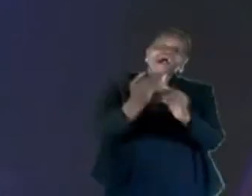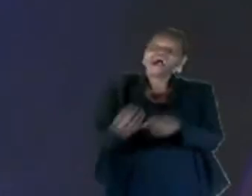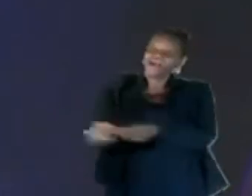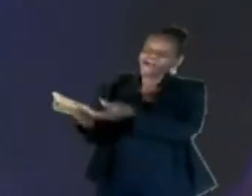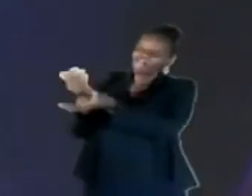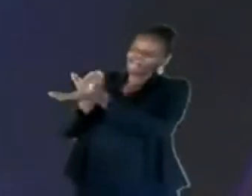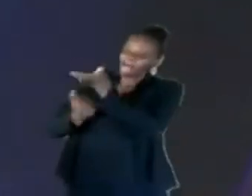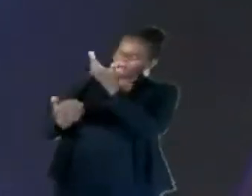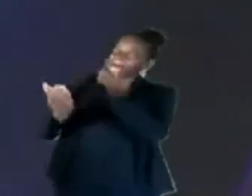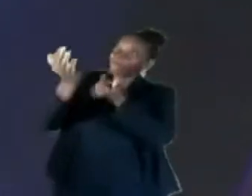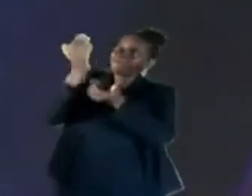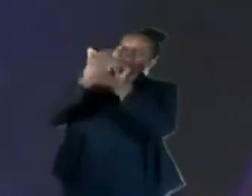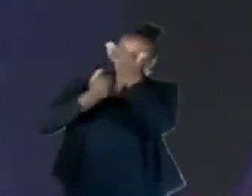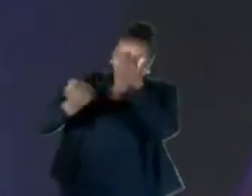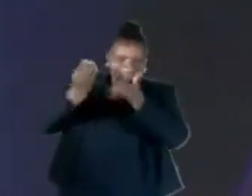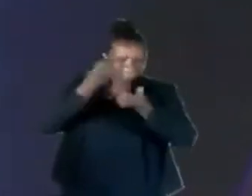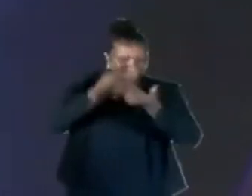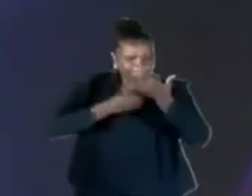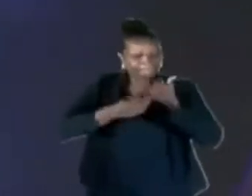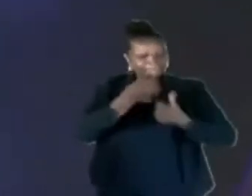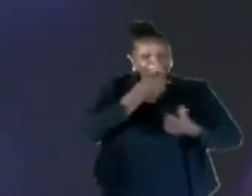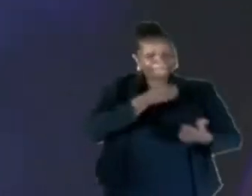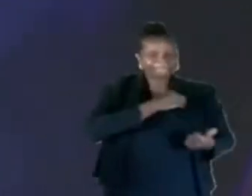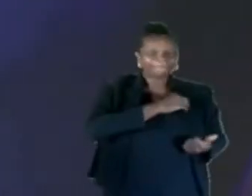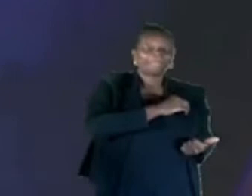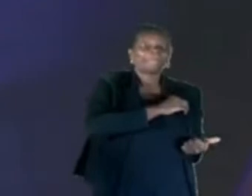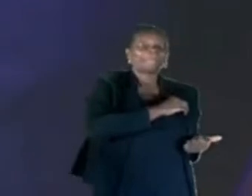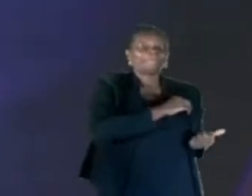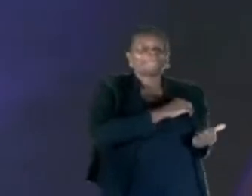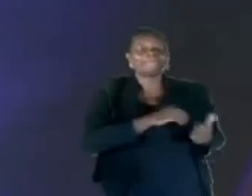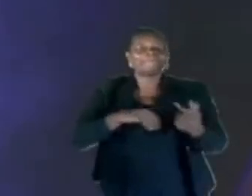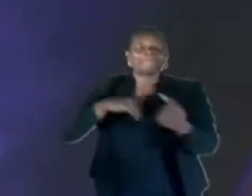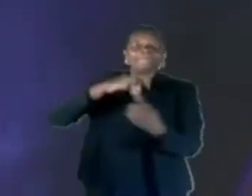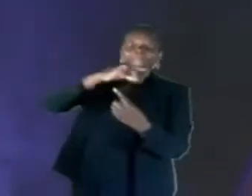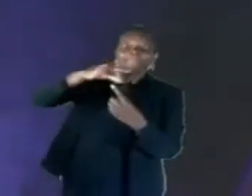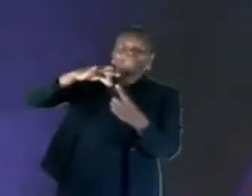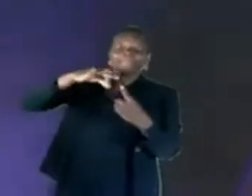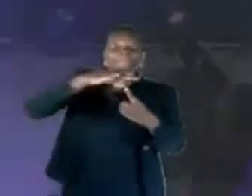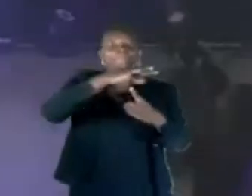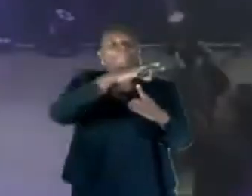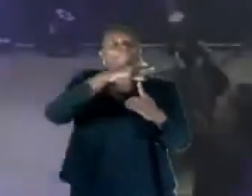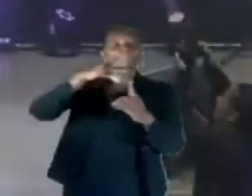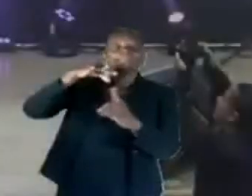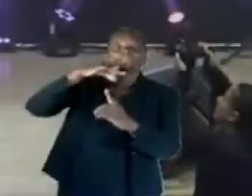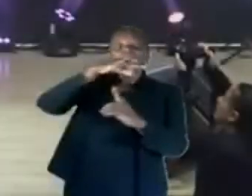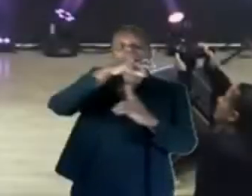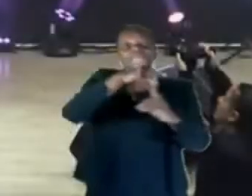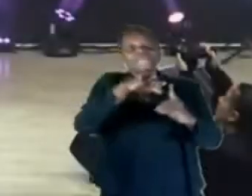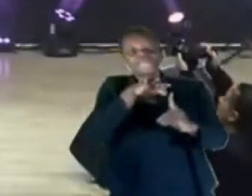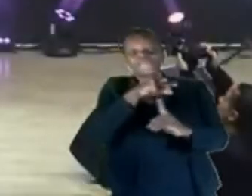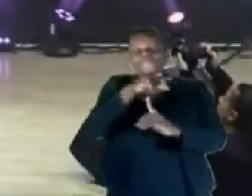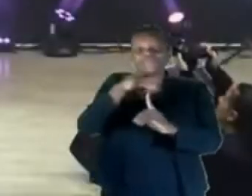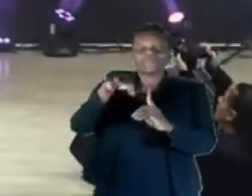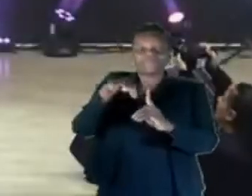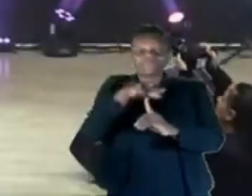em mim e a paz é santa, santa,